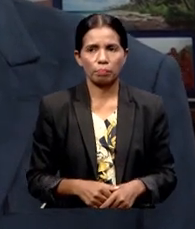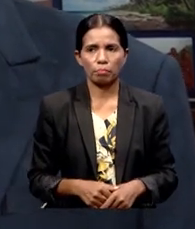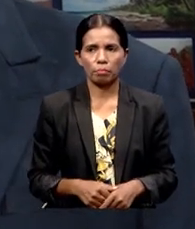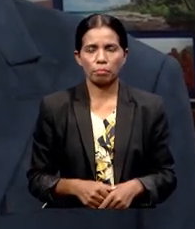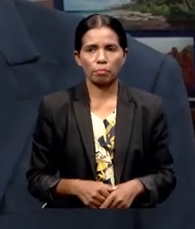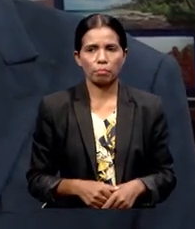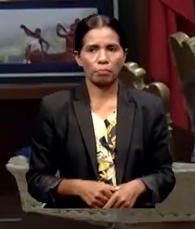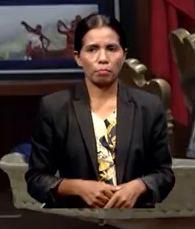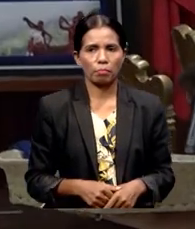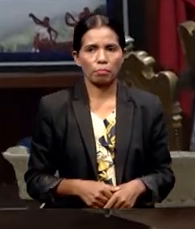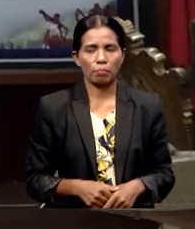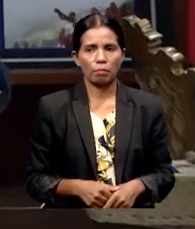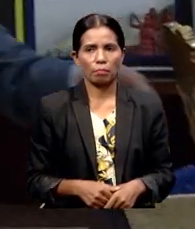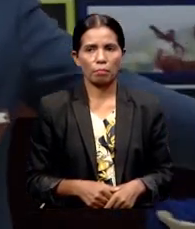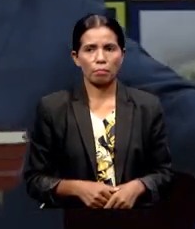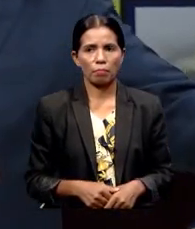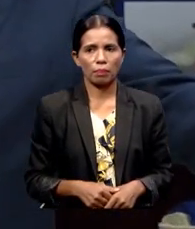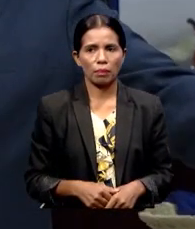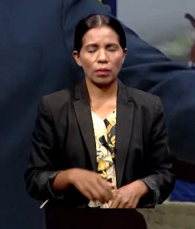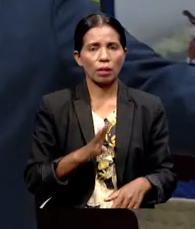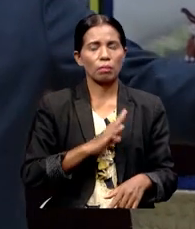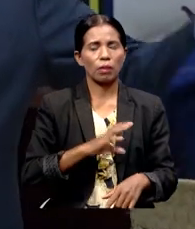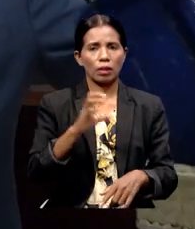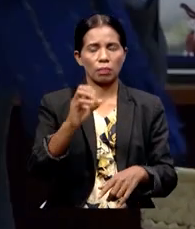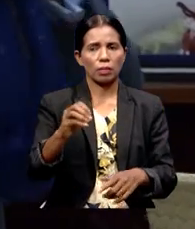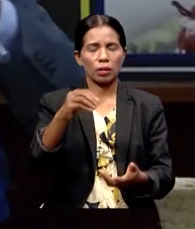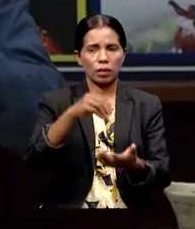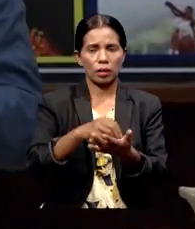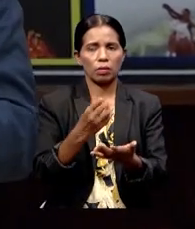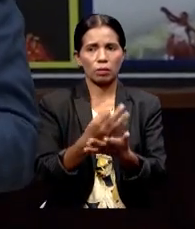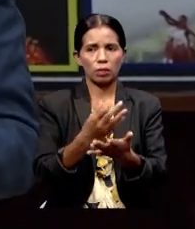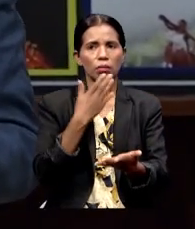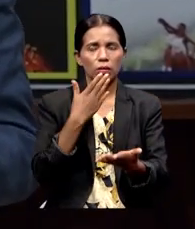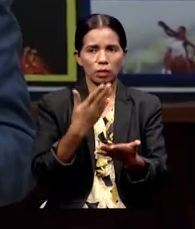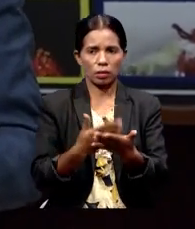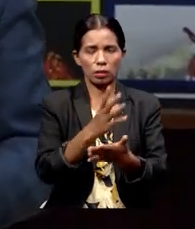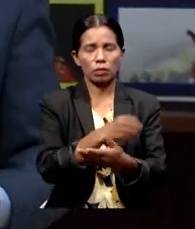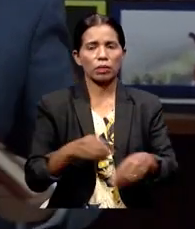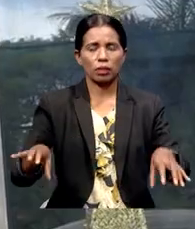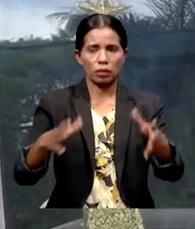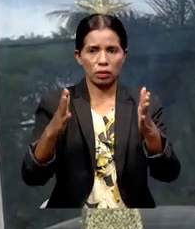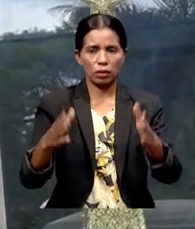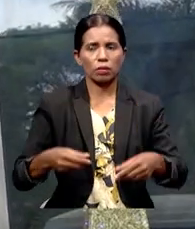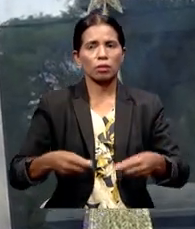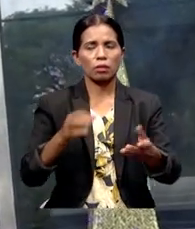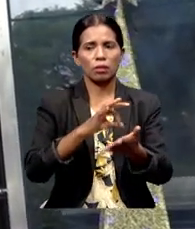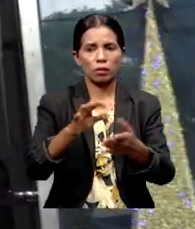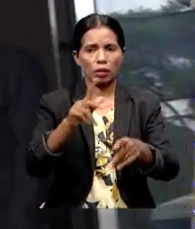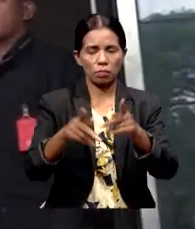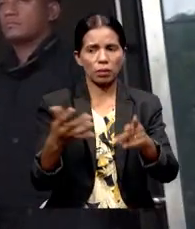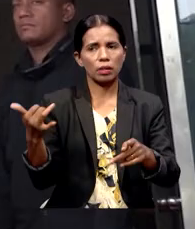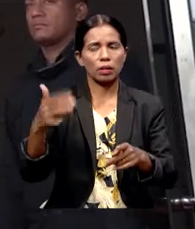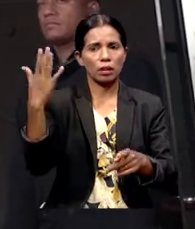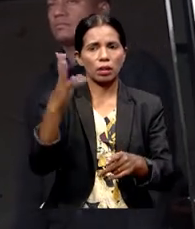into the future. Além de ne Balibo Trust cria rendimento oportunidade de emprego no formação ba emasira iha Balibo